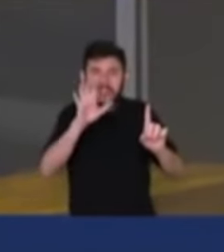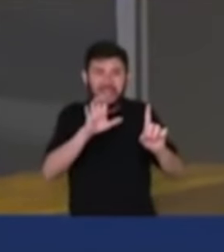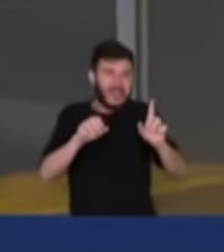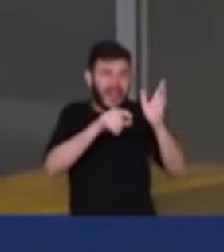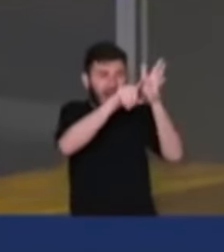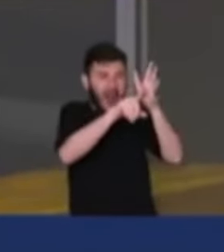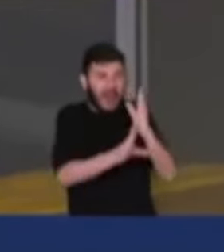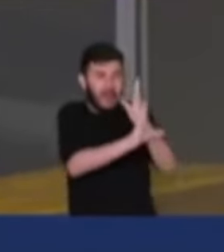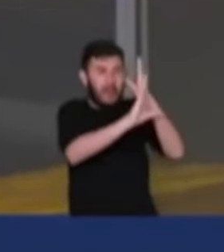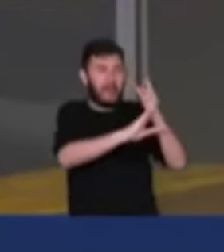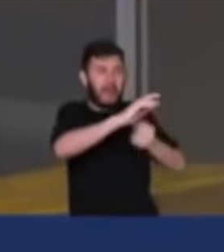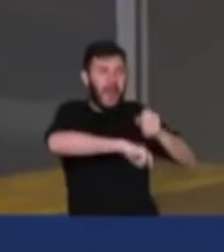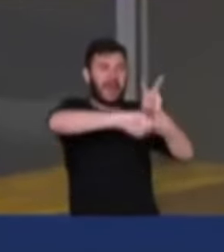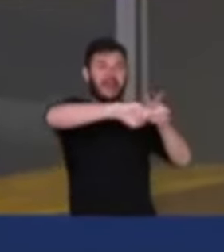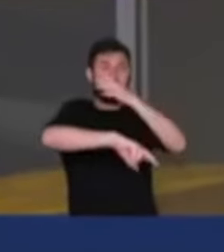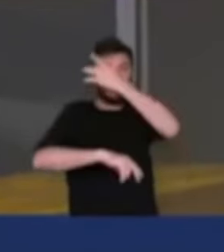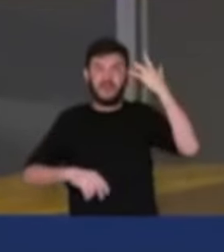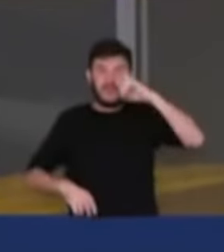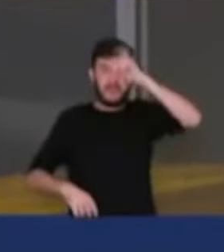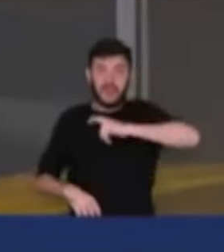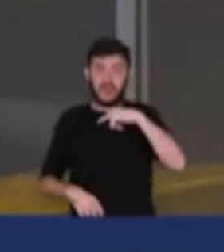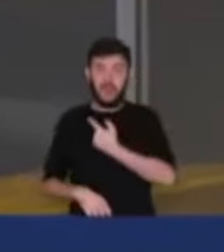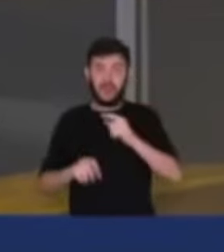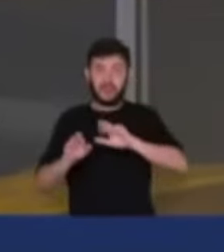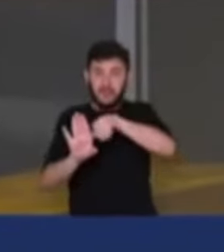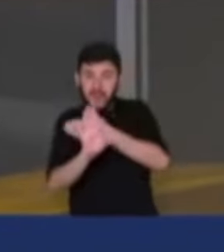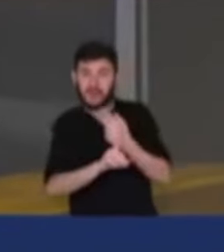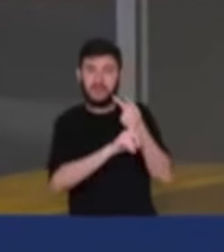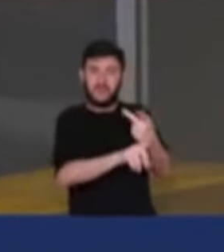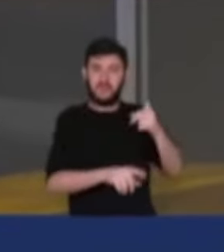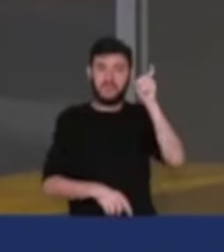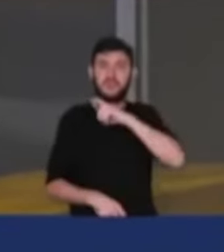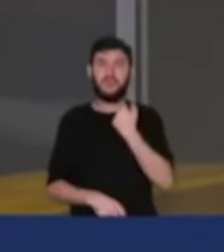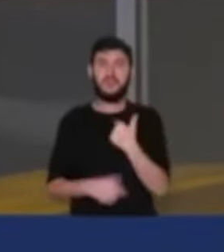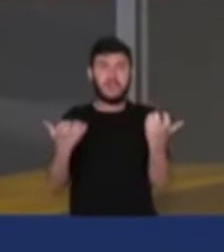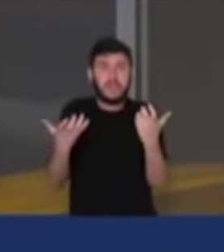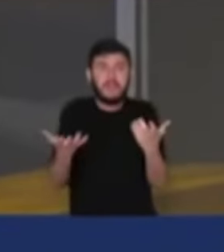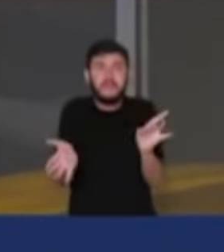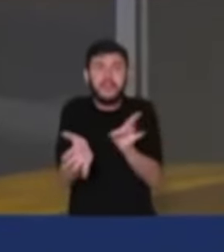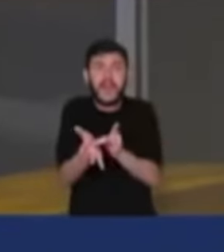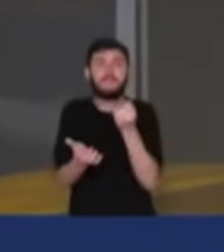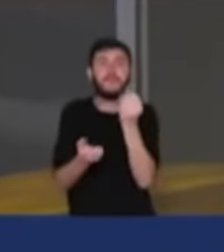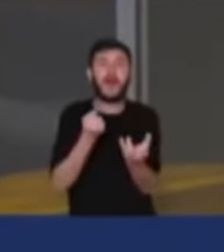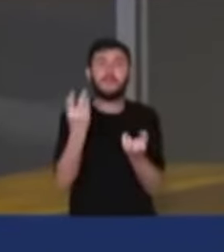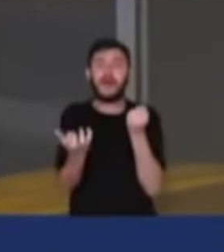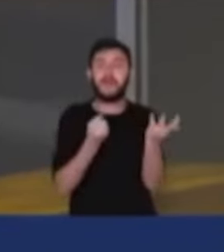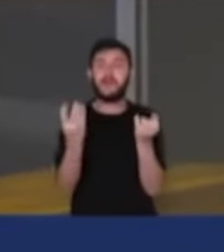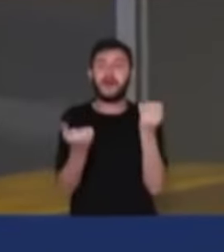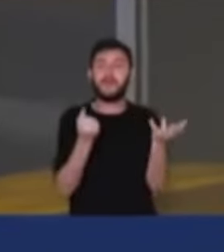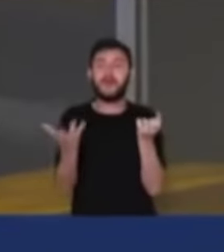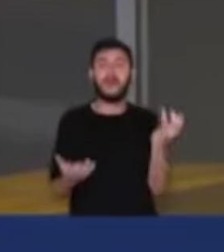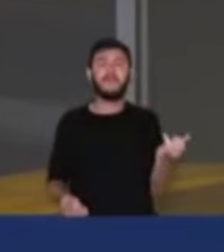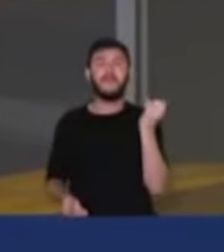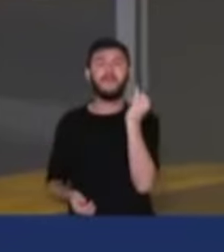nós não estamos atrás de mentira nós queremos falar a verdade nós queremos falar a verdade e